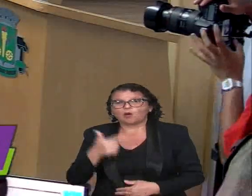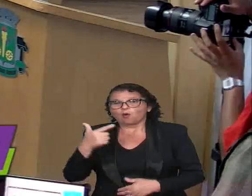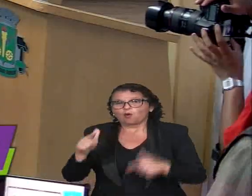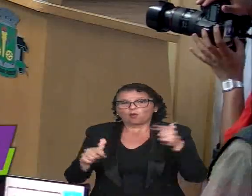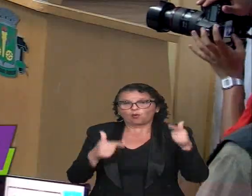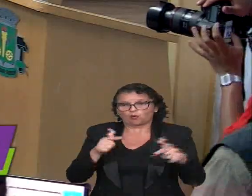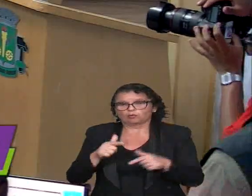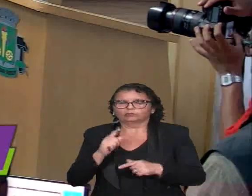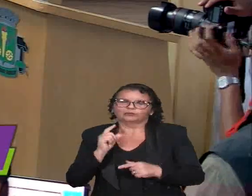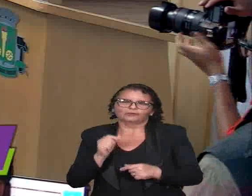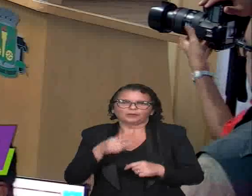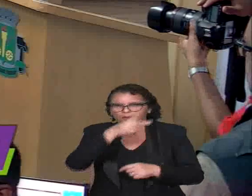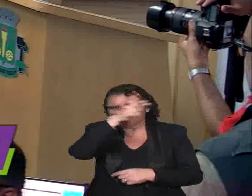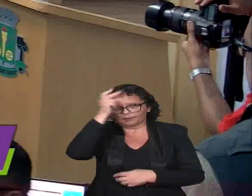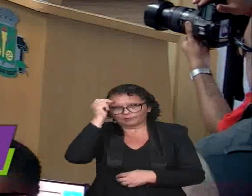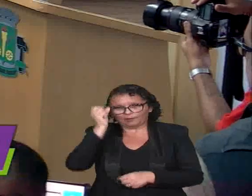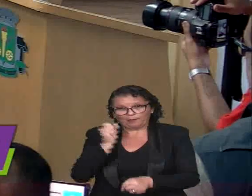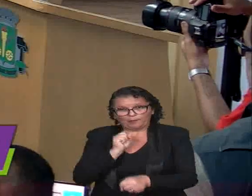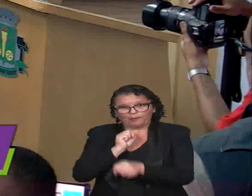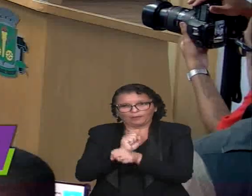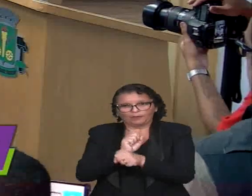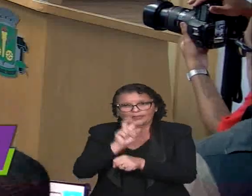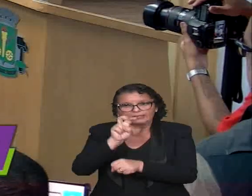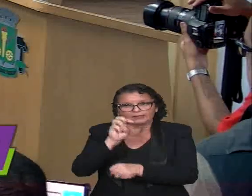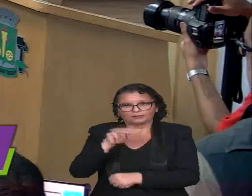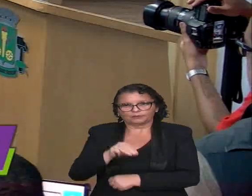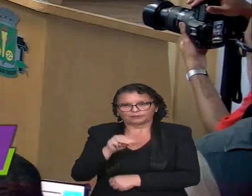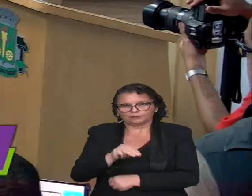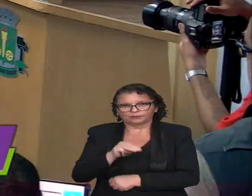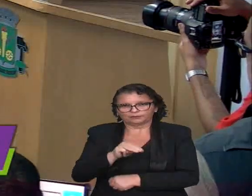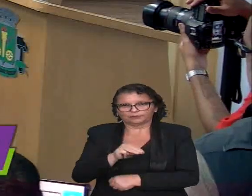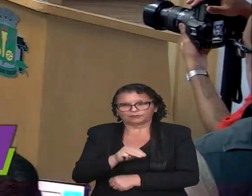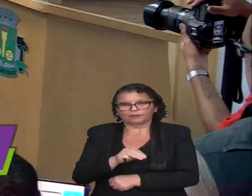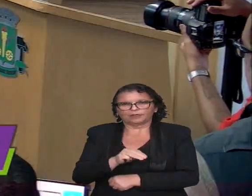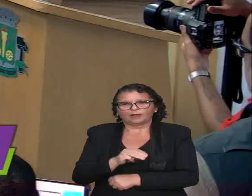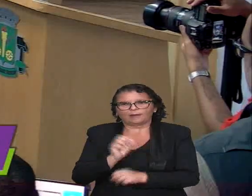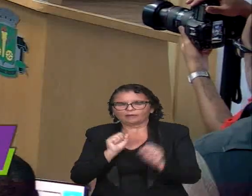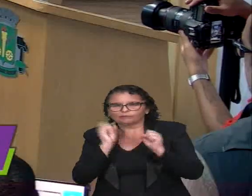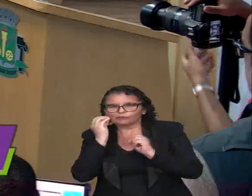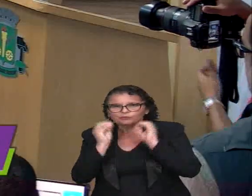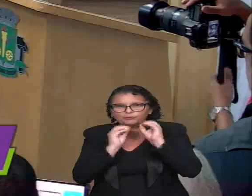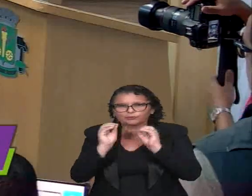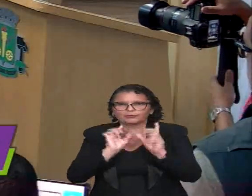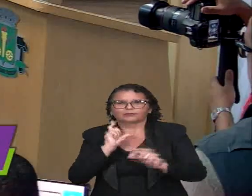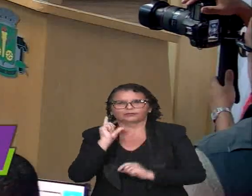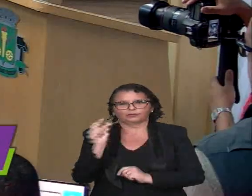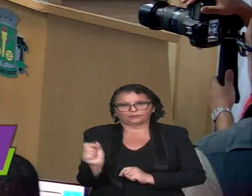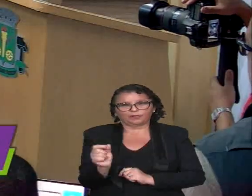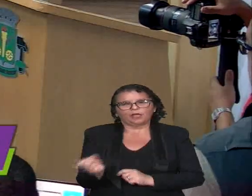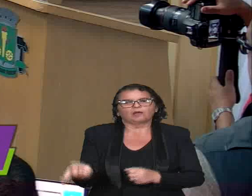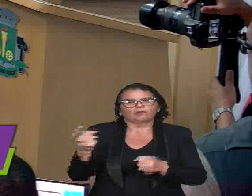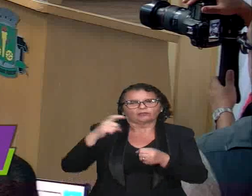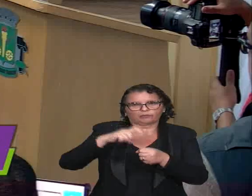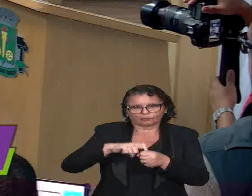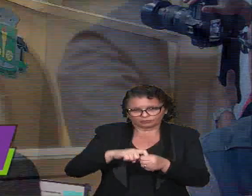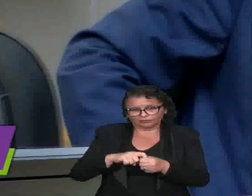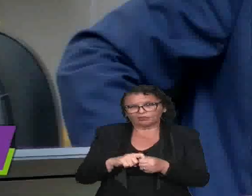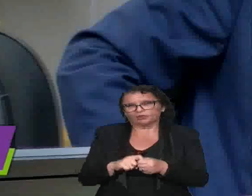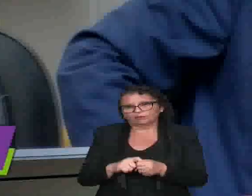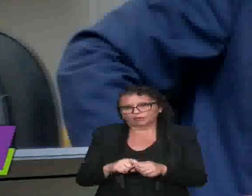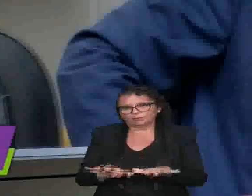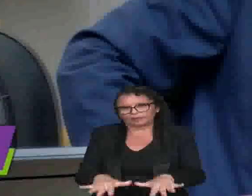compromissos vamos suspender a sessão por 5 minutos para despedirmos do prefeito E Aí continuaremos a